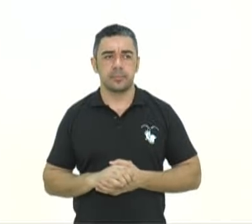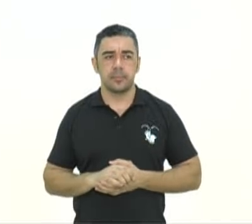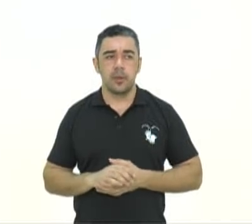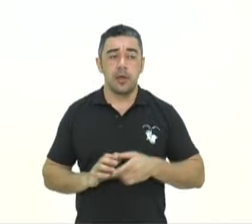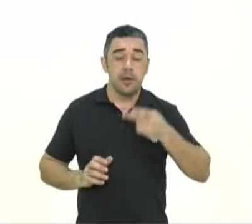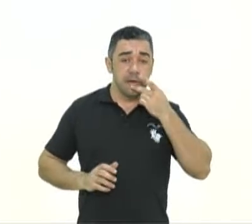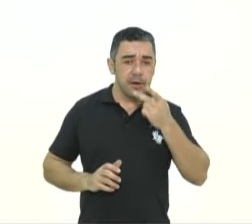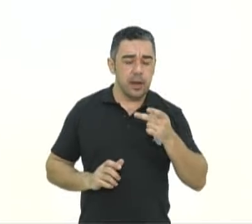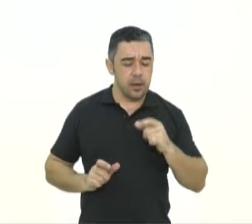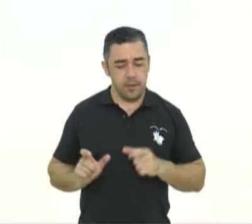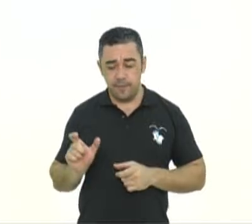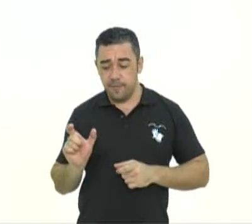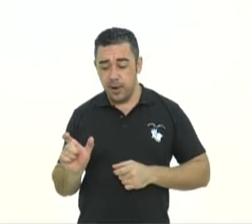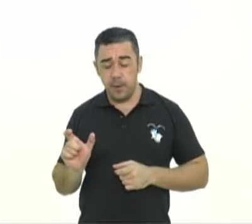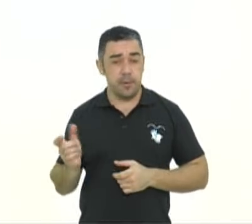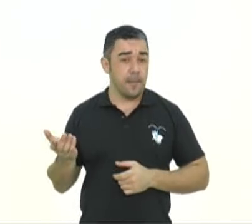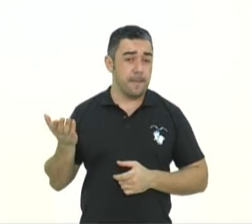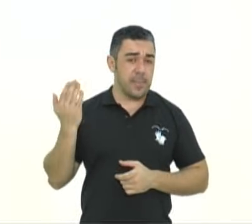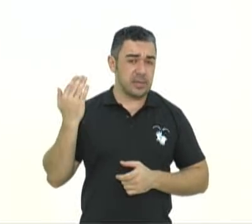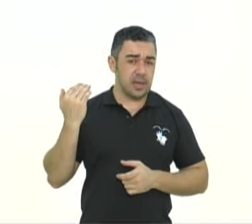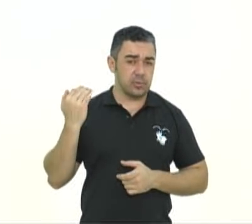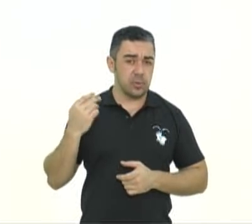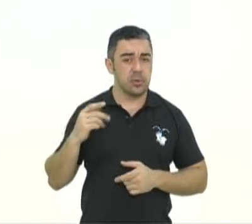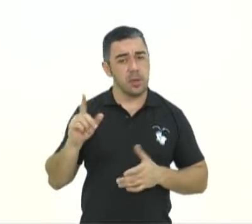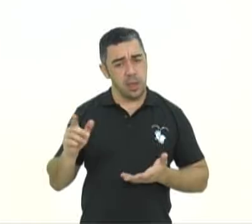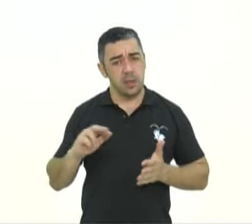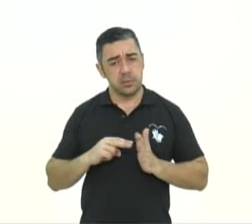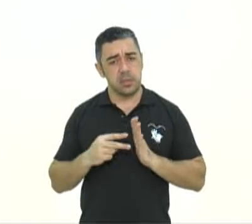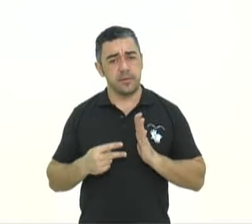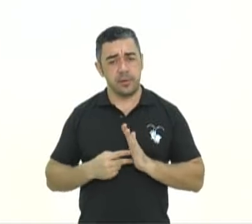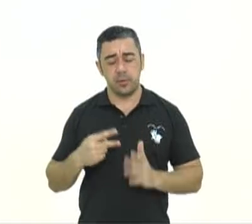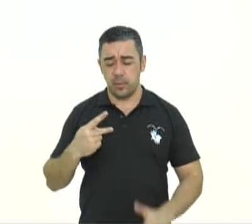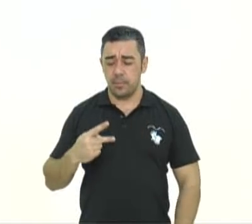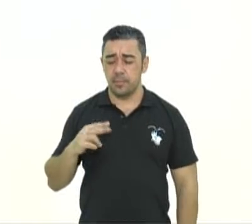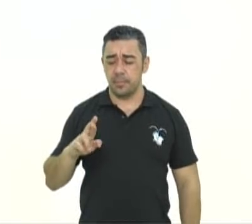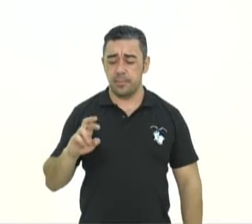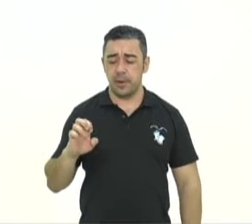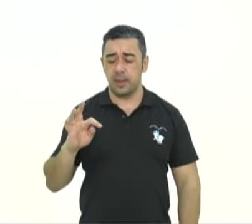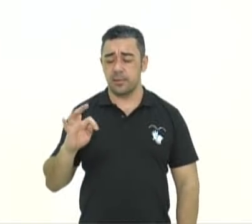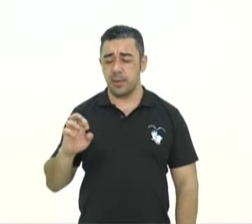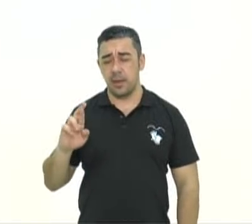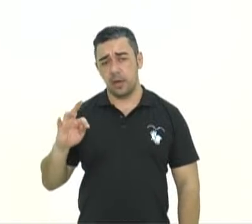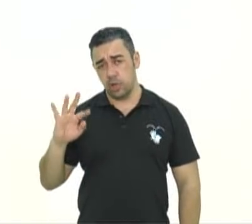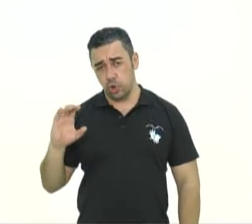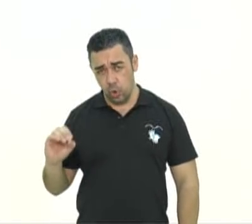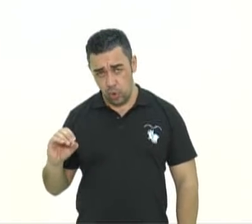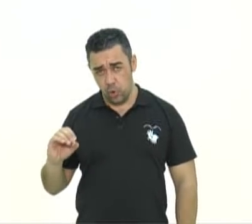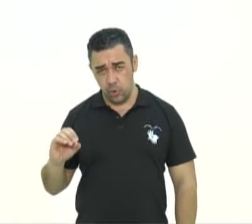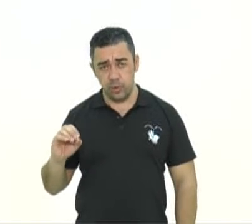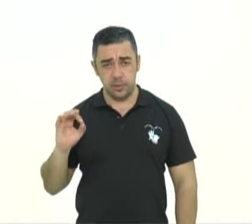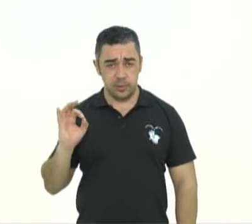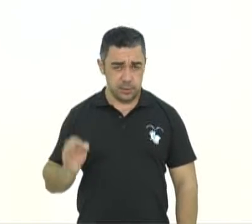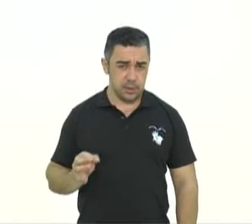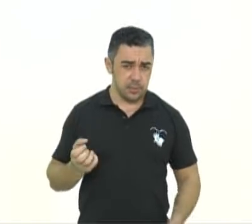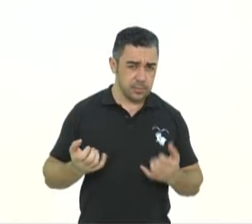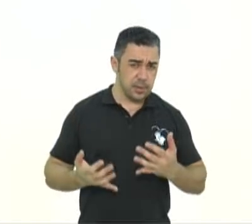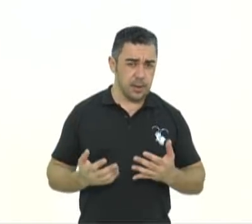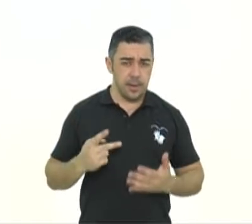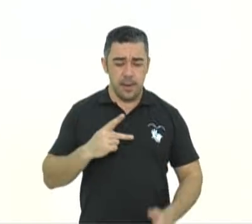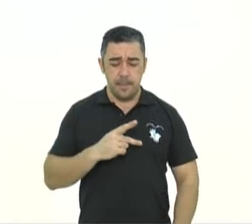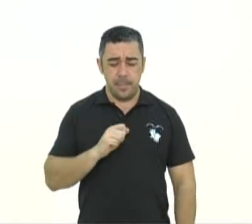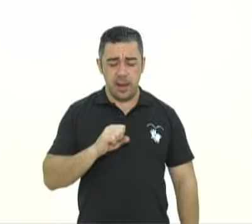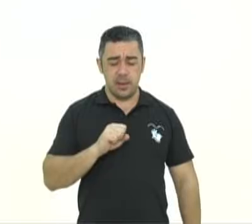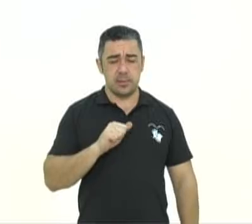um verbo está no passado equivale a dizer que ele está no pretérito, como eu já falei anteriormente. Passado